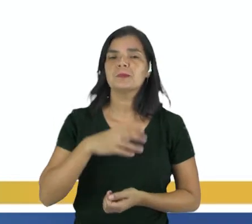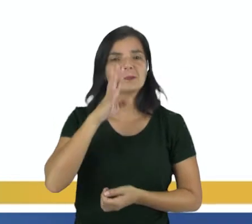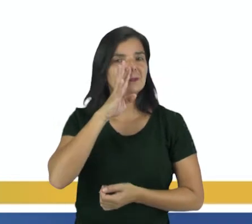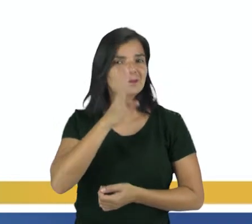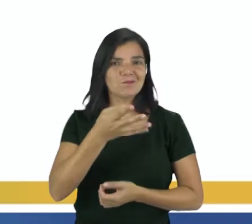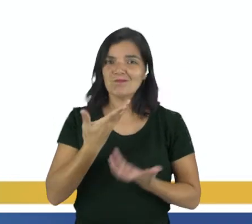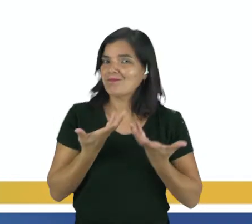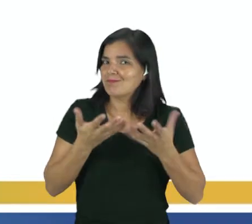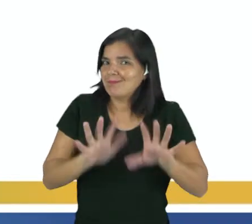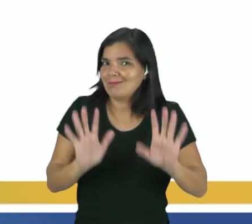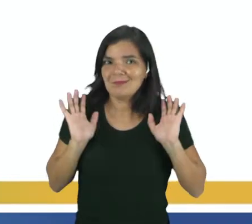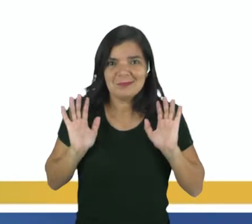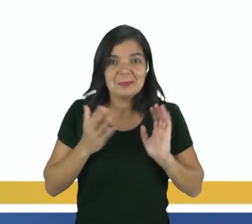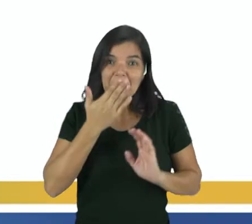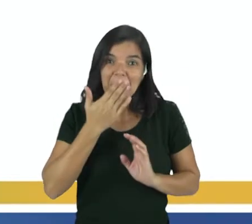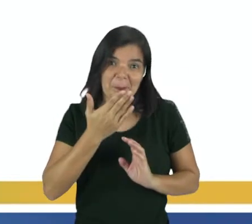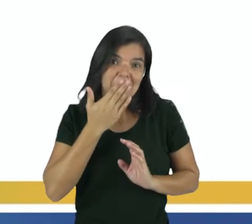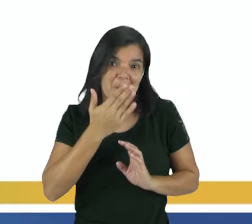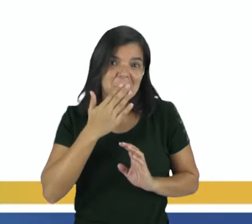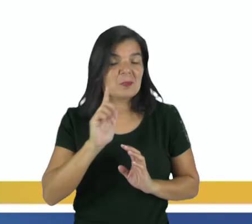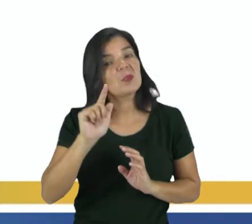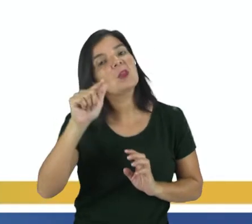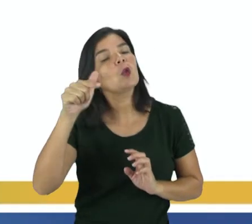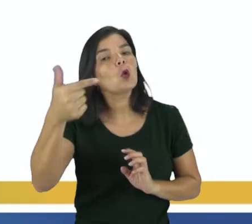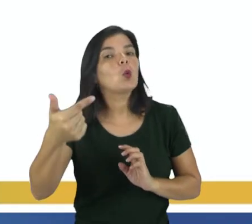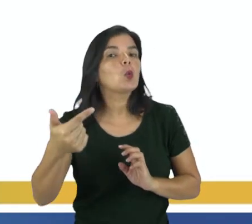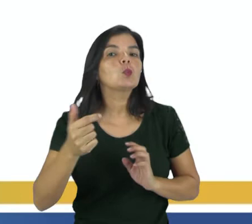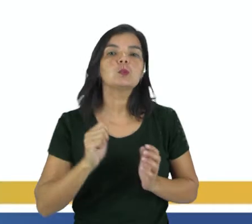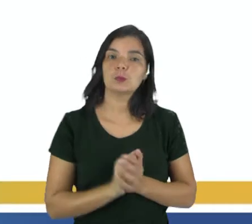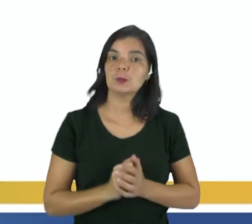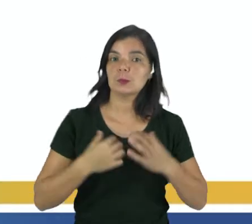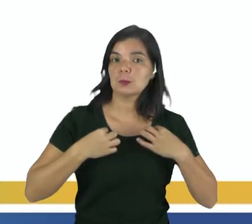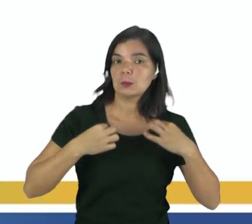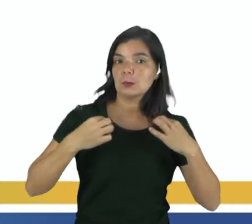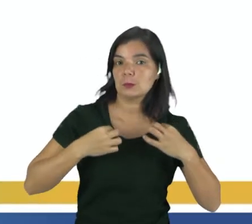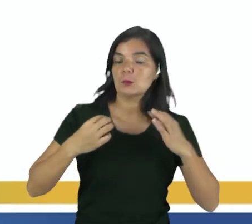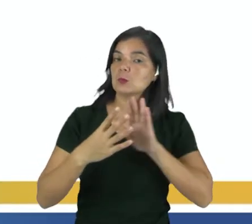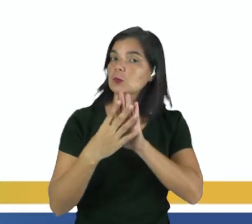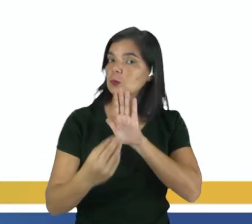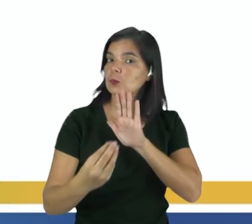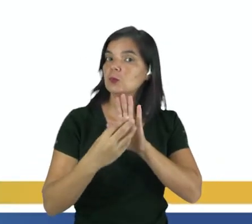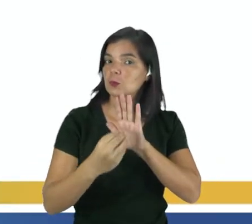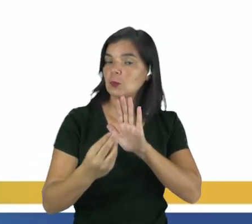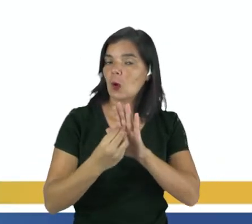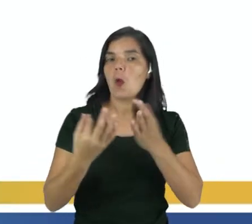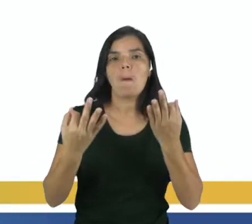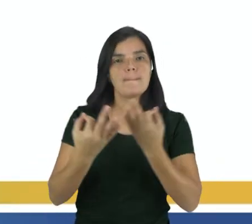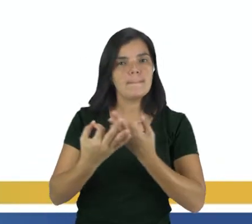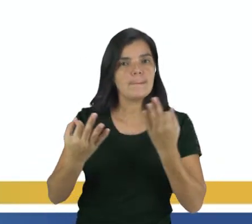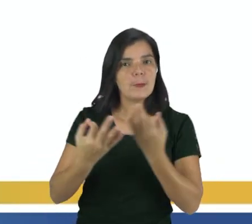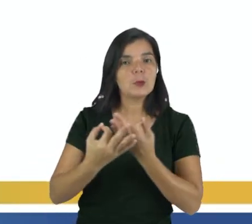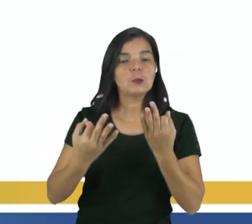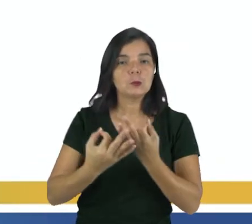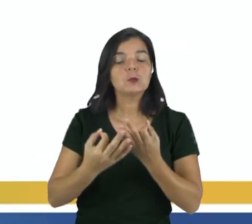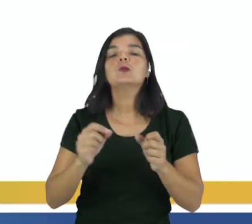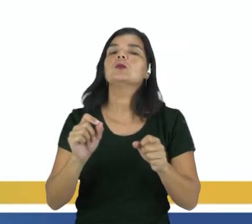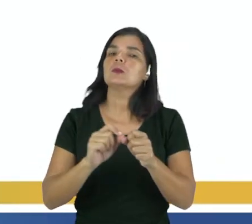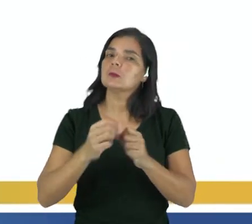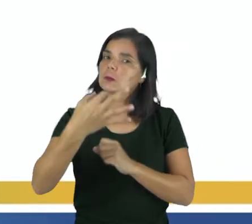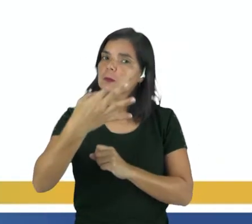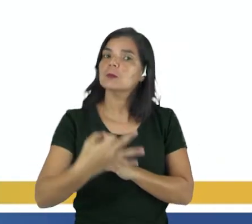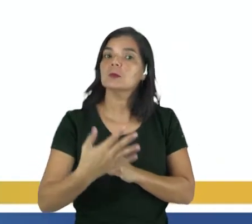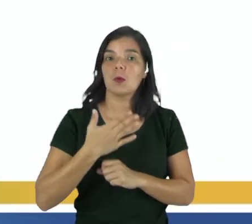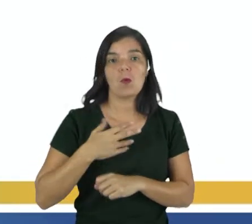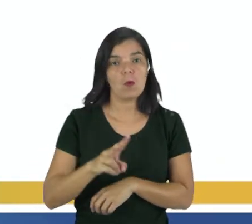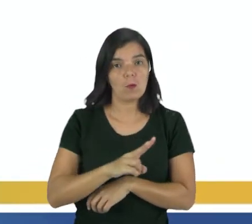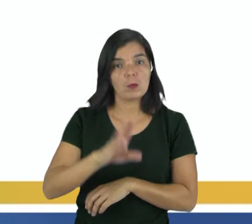recusei as roupas e solicitei que me fossem enviados outros modelos em excelente estado, o que faria jus